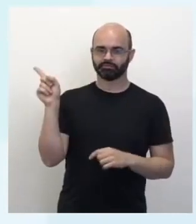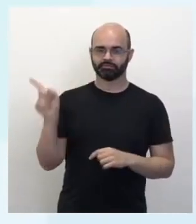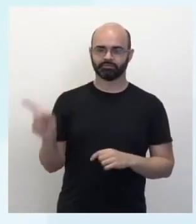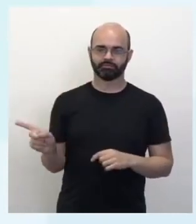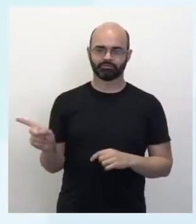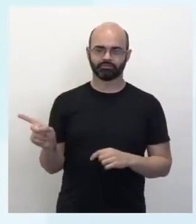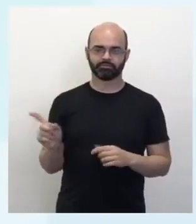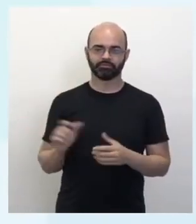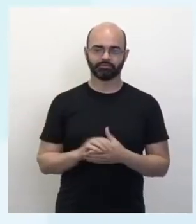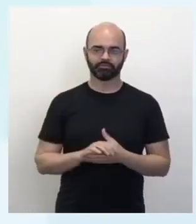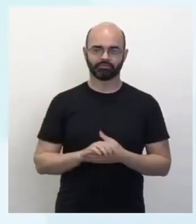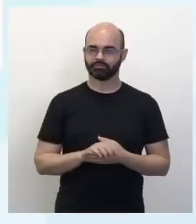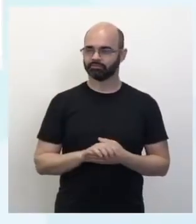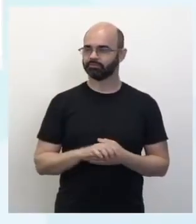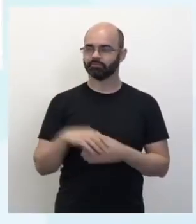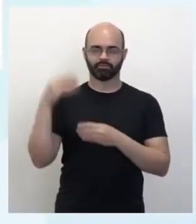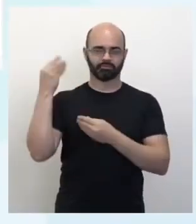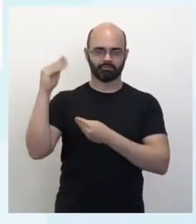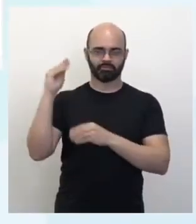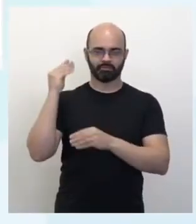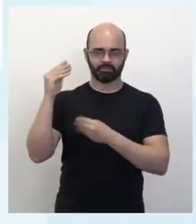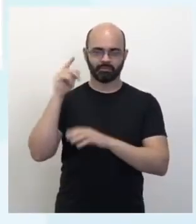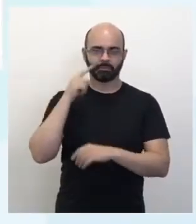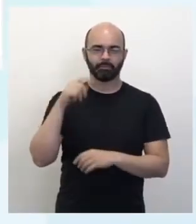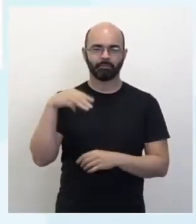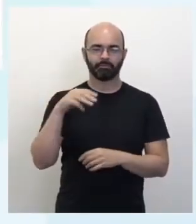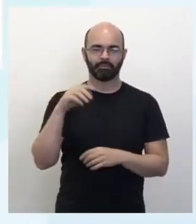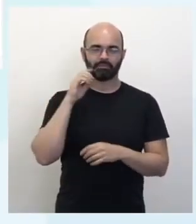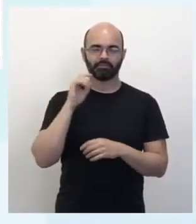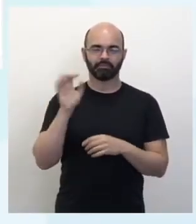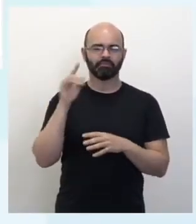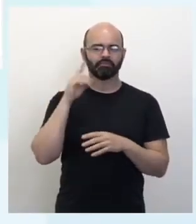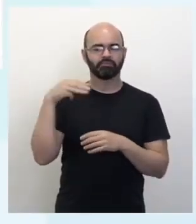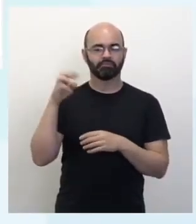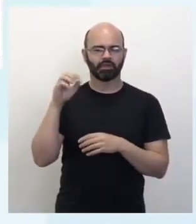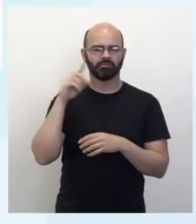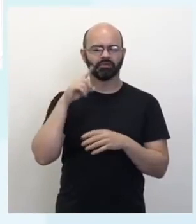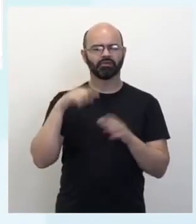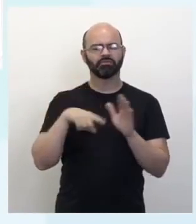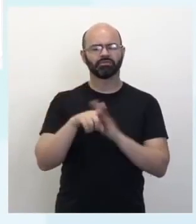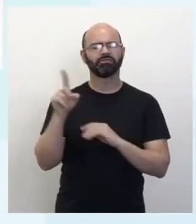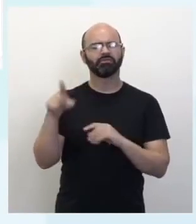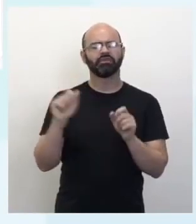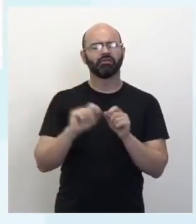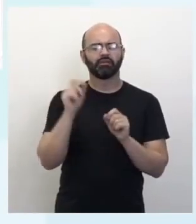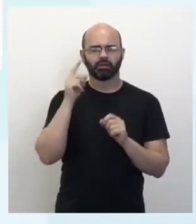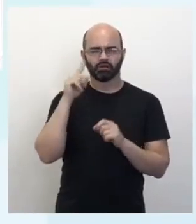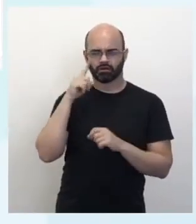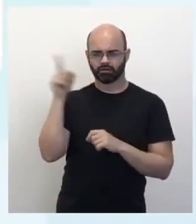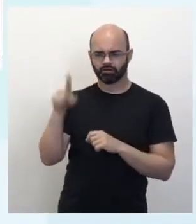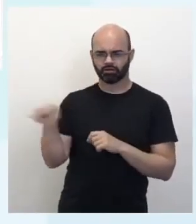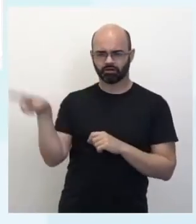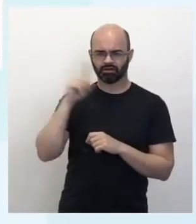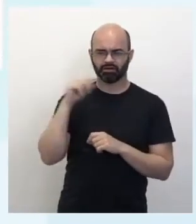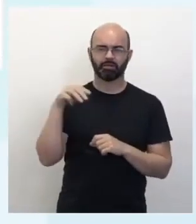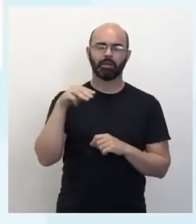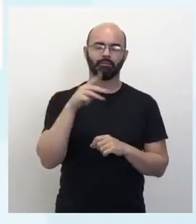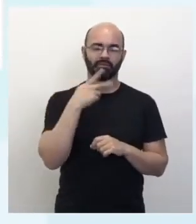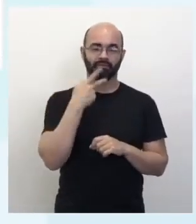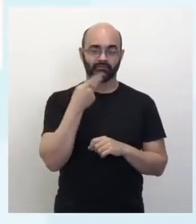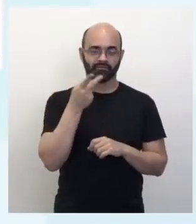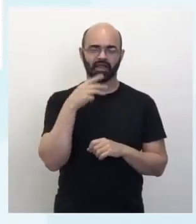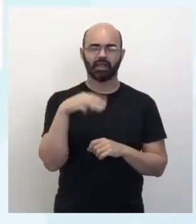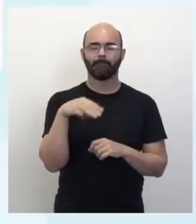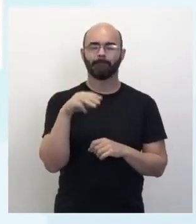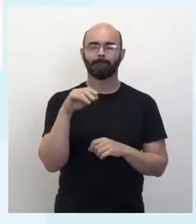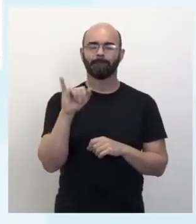esses memes. Veja os memes abaixo que é em comum entre eles. Então, what do these memes have in common? Olha a pronúncia de meme em inglês, é meme,